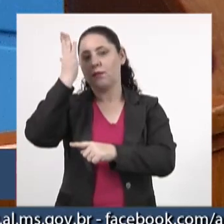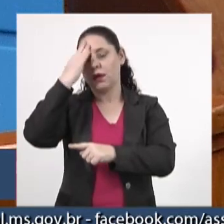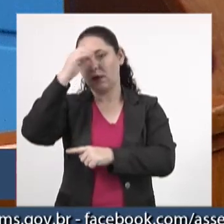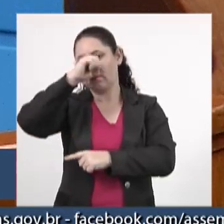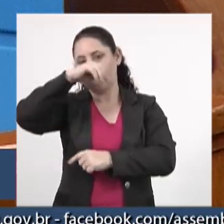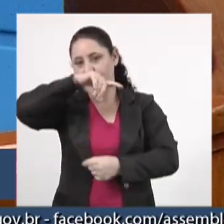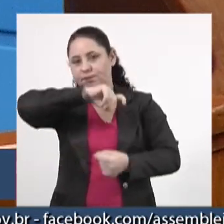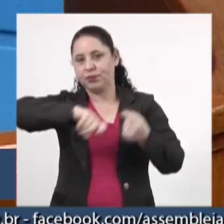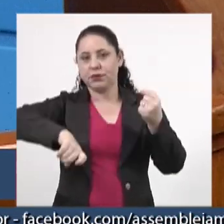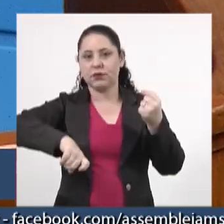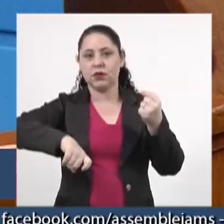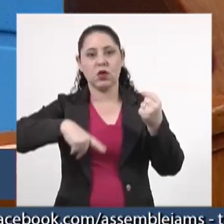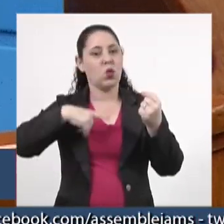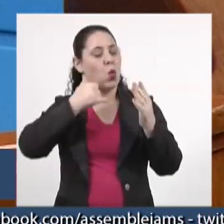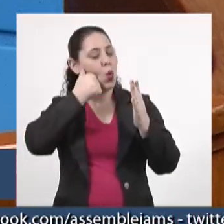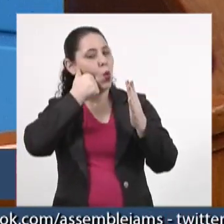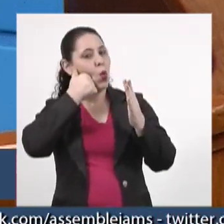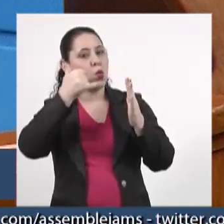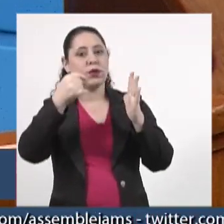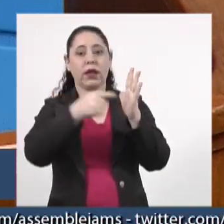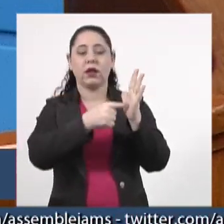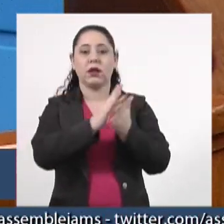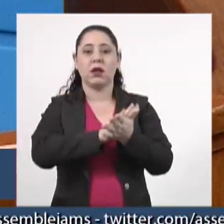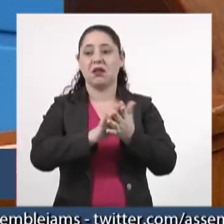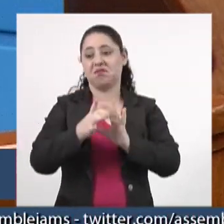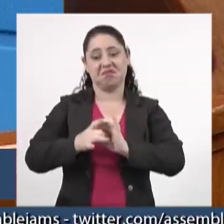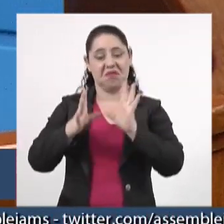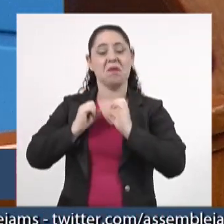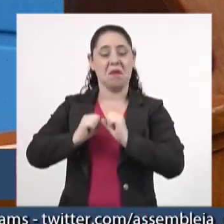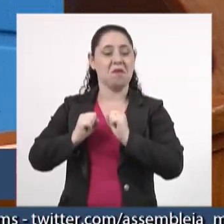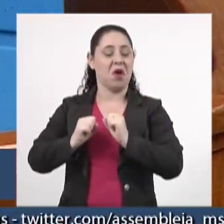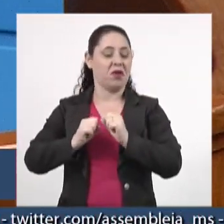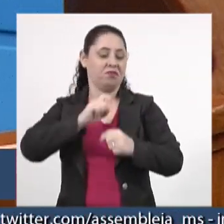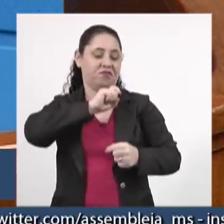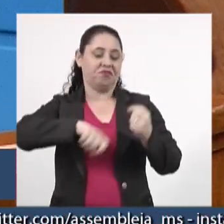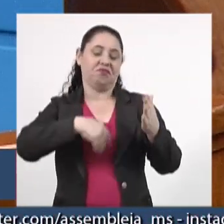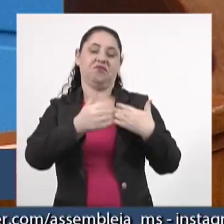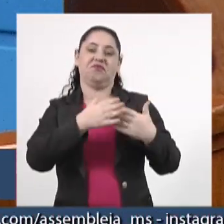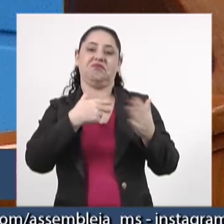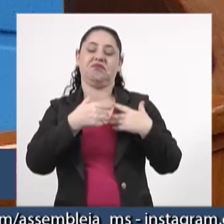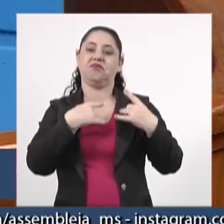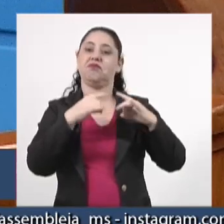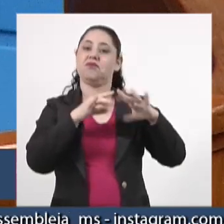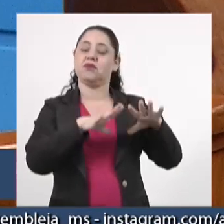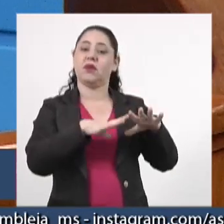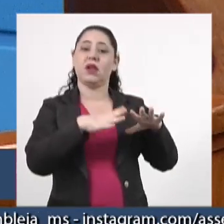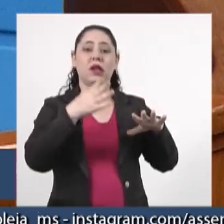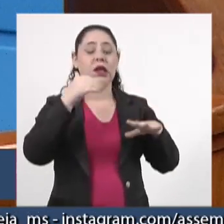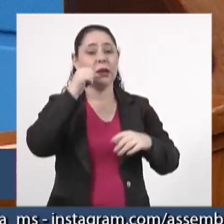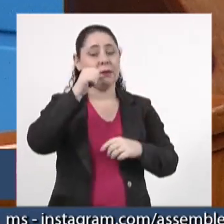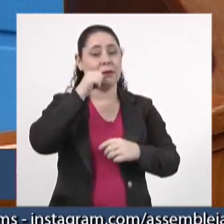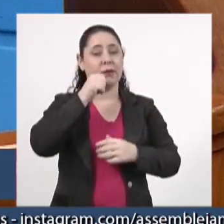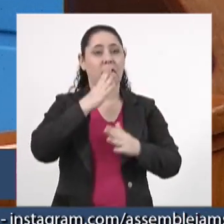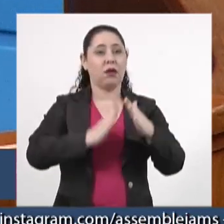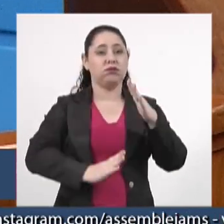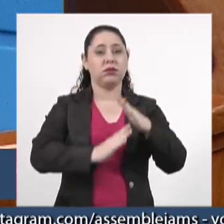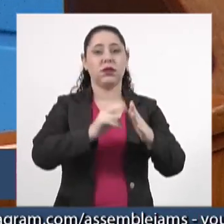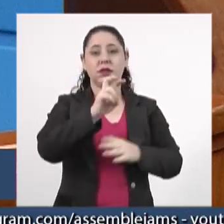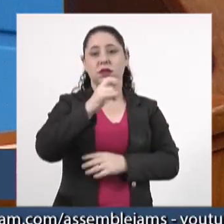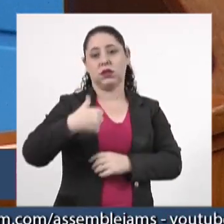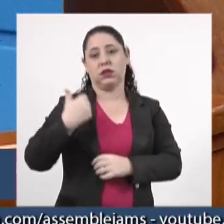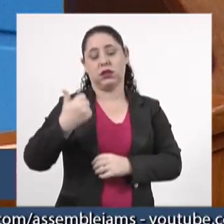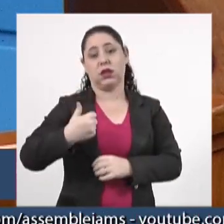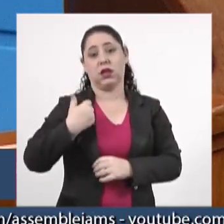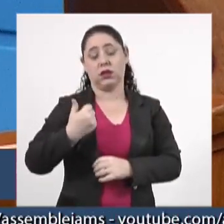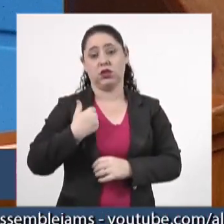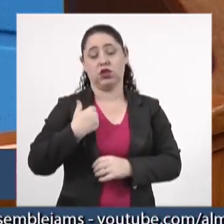e não denunciou, ela permitia, né, inclusive, os abusos. E essa menina ficou conosco até os 5 anos de idade